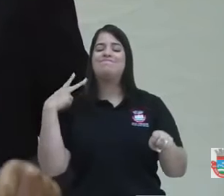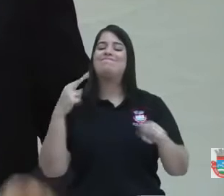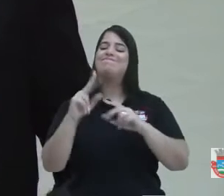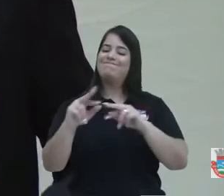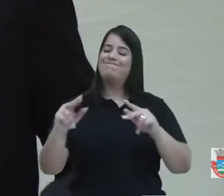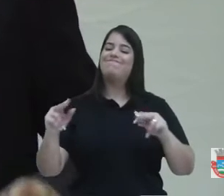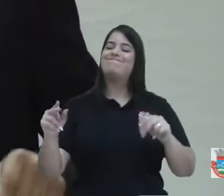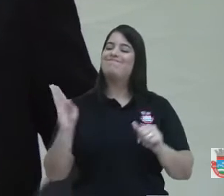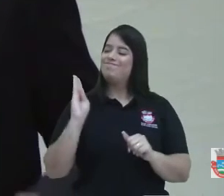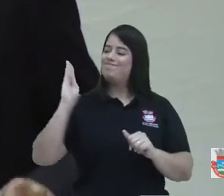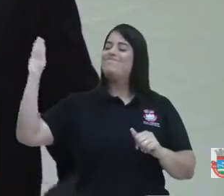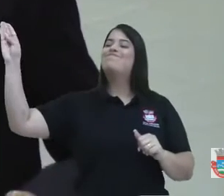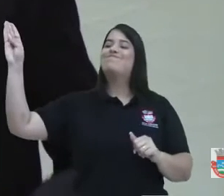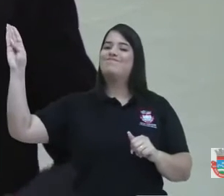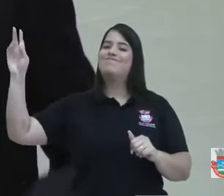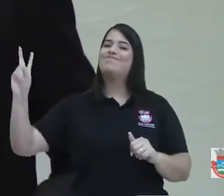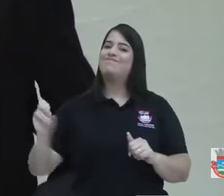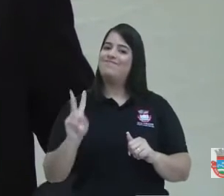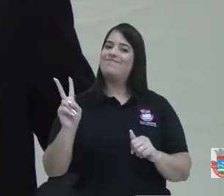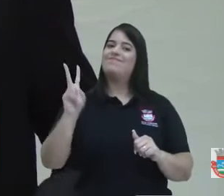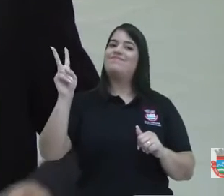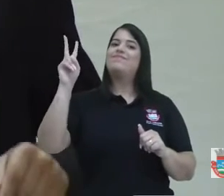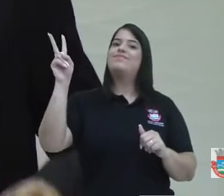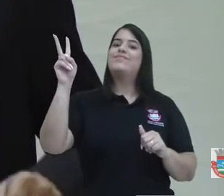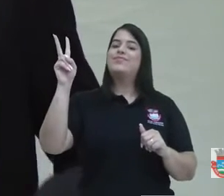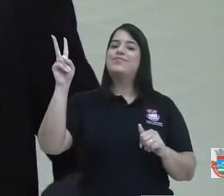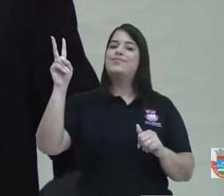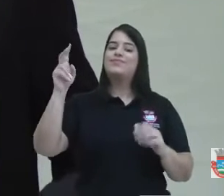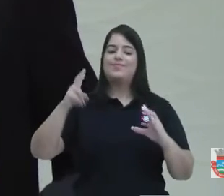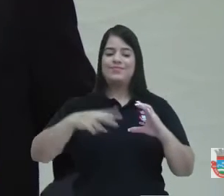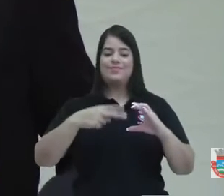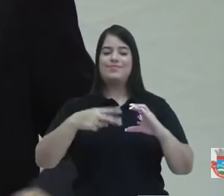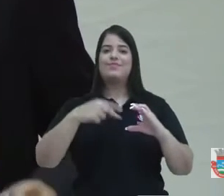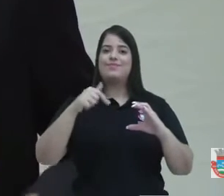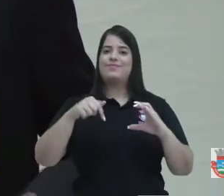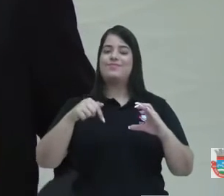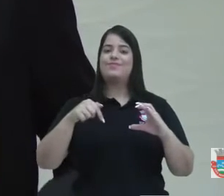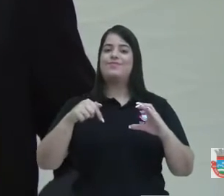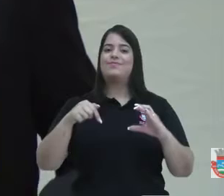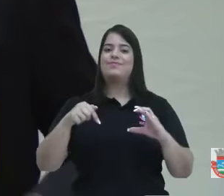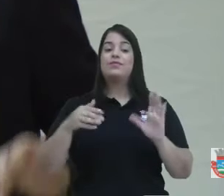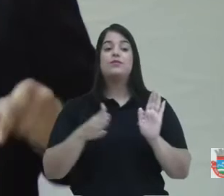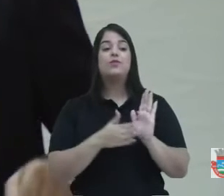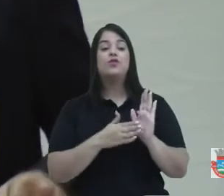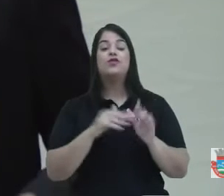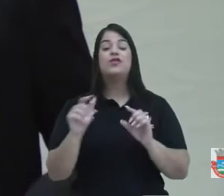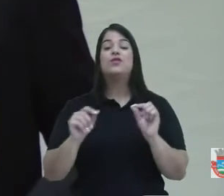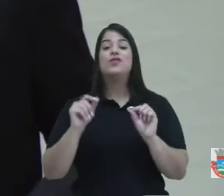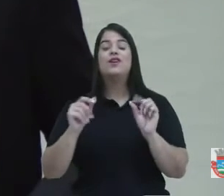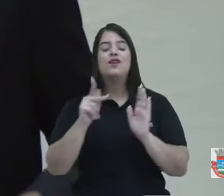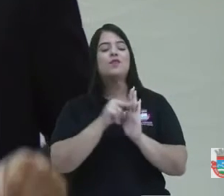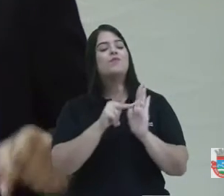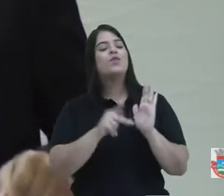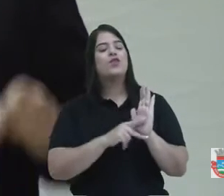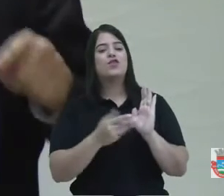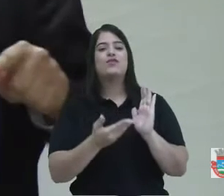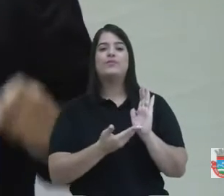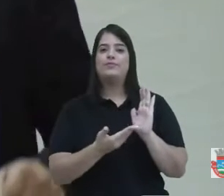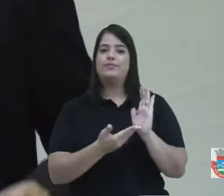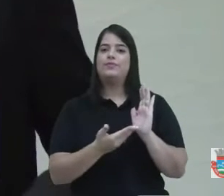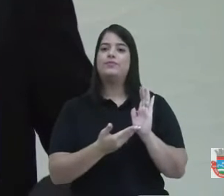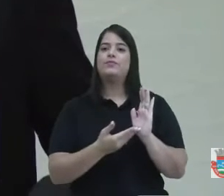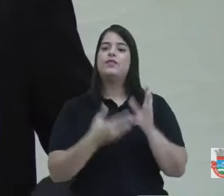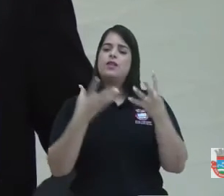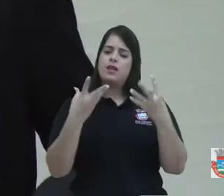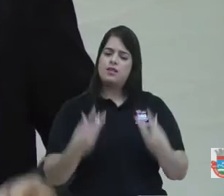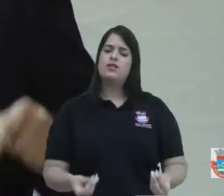seu mandato aqui na Casa Legislativa, mostrando realmente um projeto que queriam aprovar